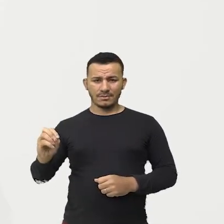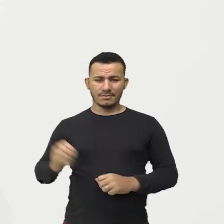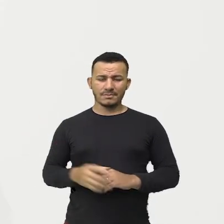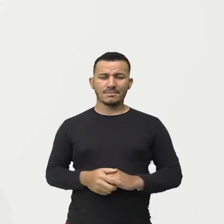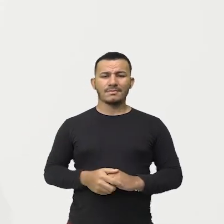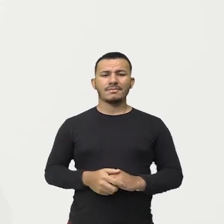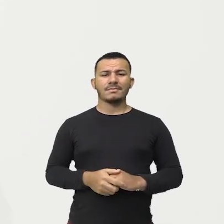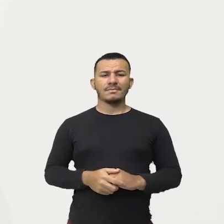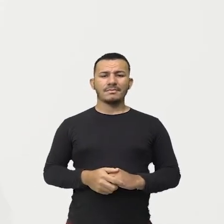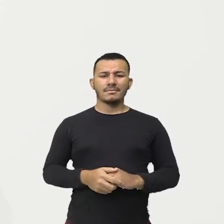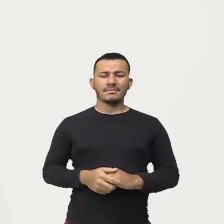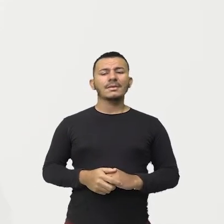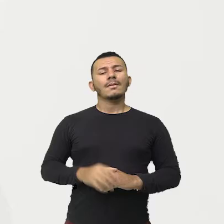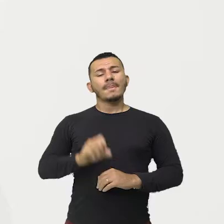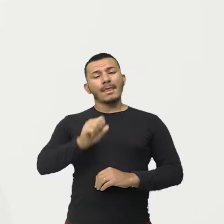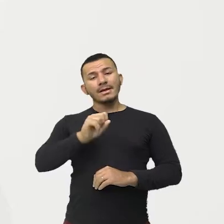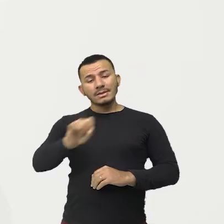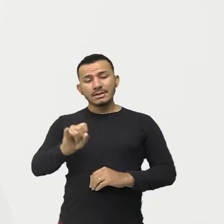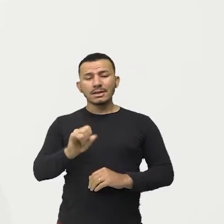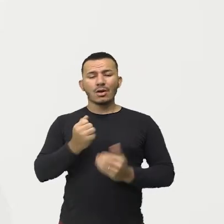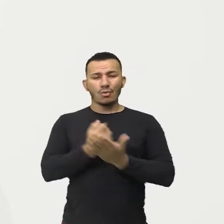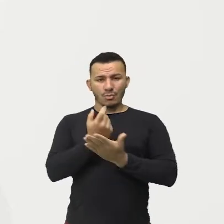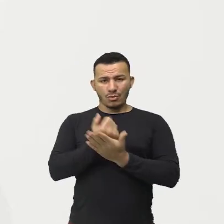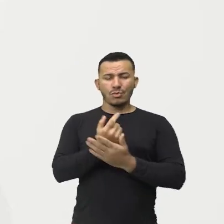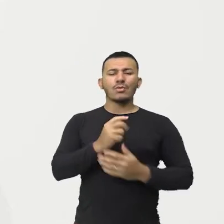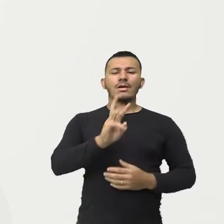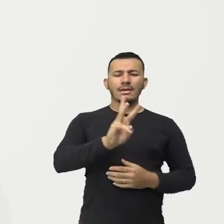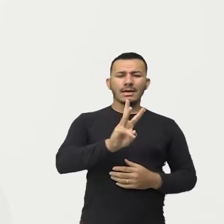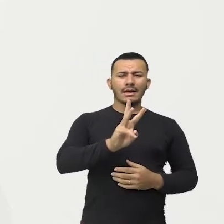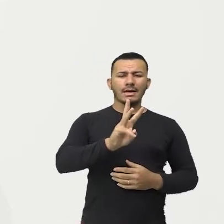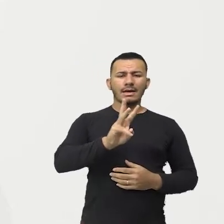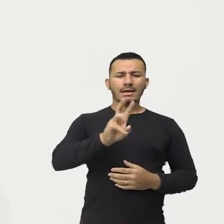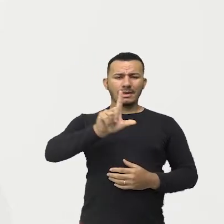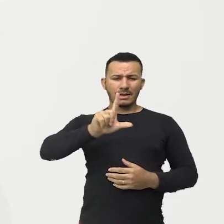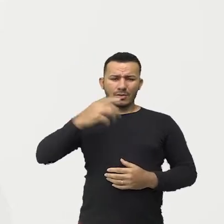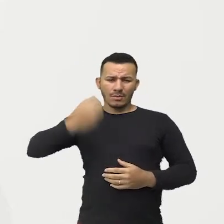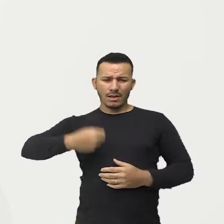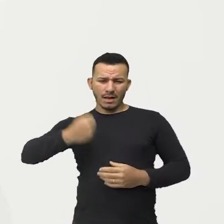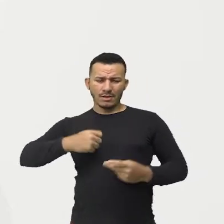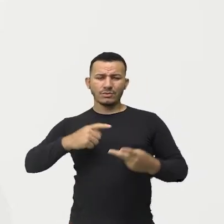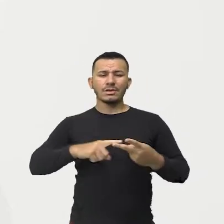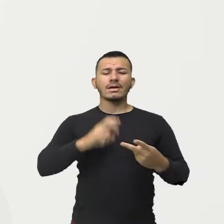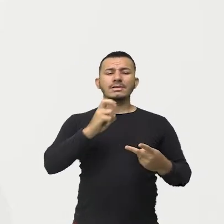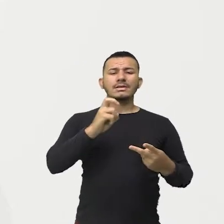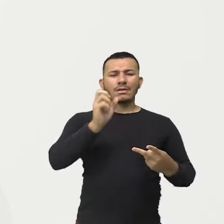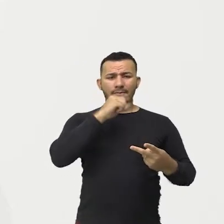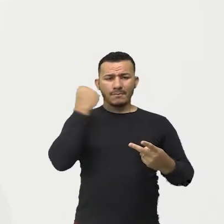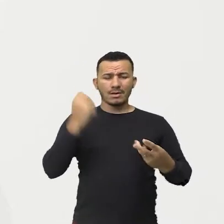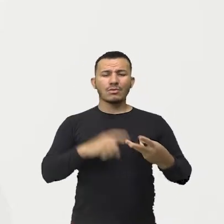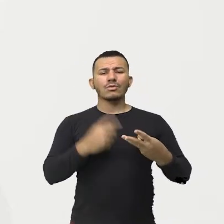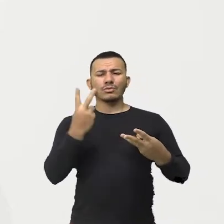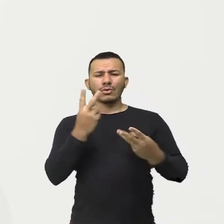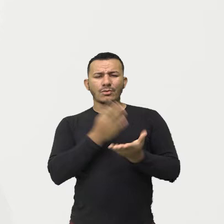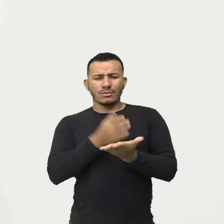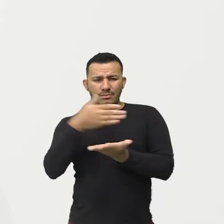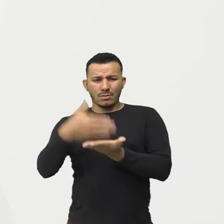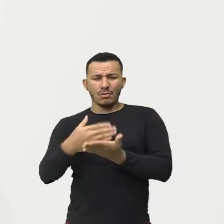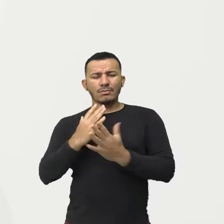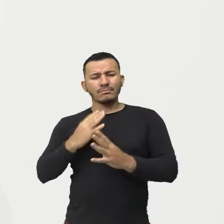R$21,50. Se ele comprar, então, 3 litros de leite, 5 pães e 2 bolos, ele vai pagar, então,